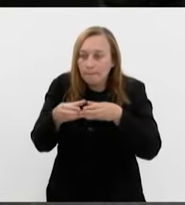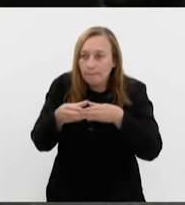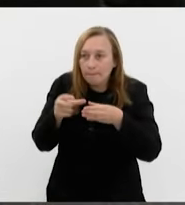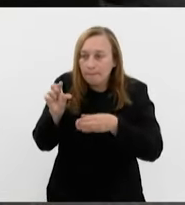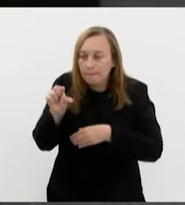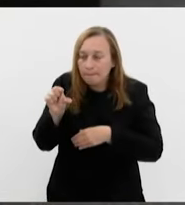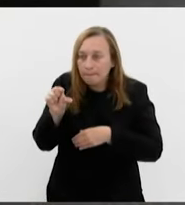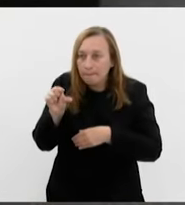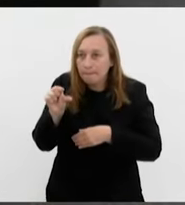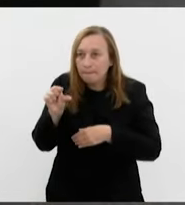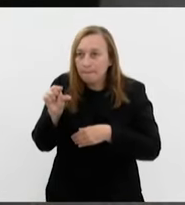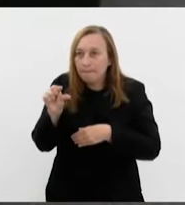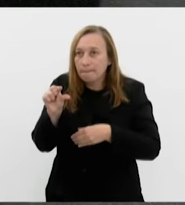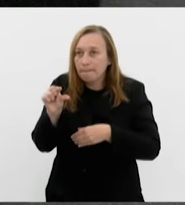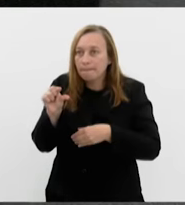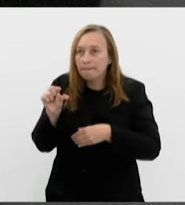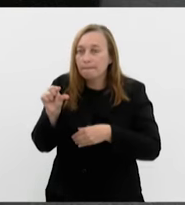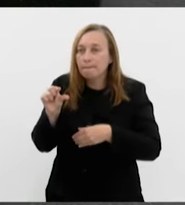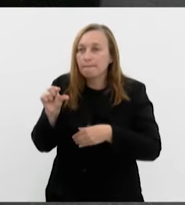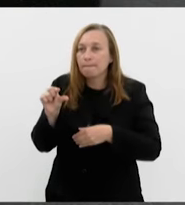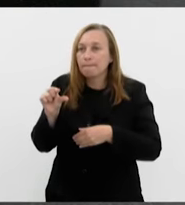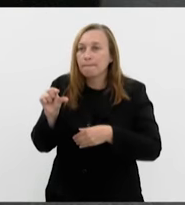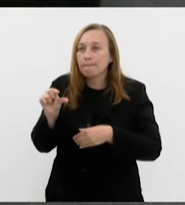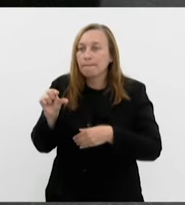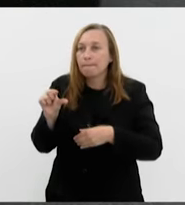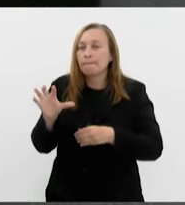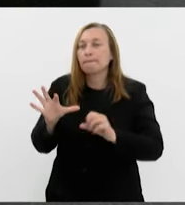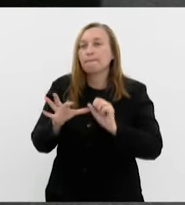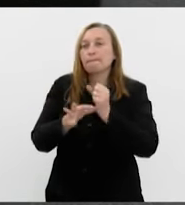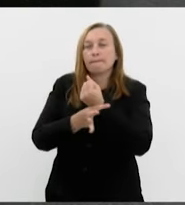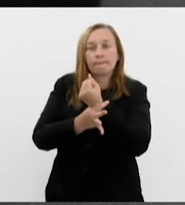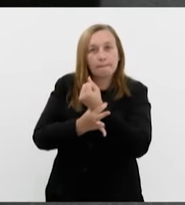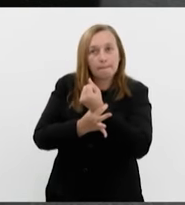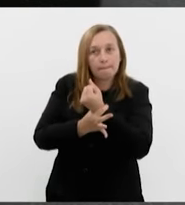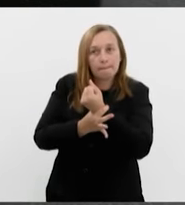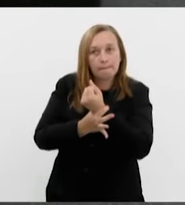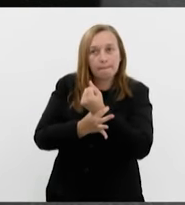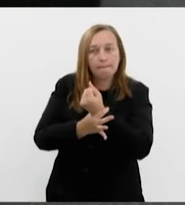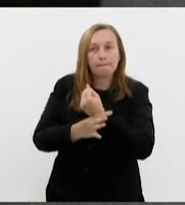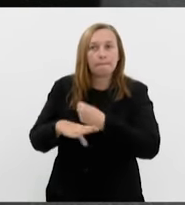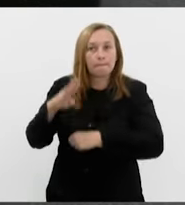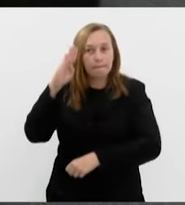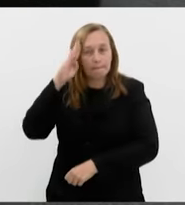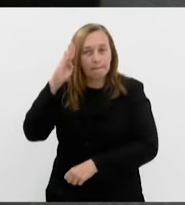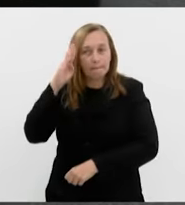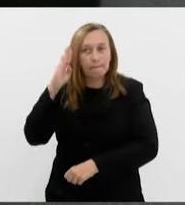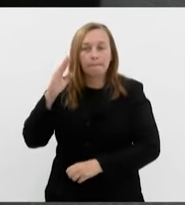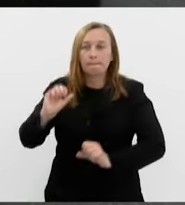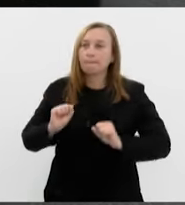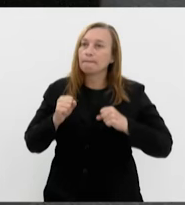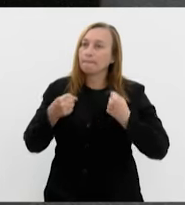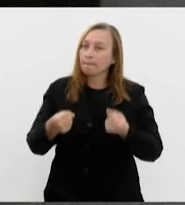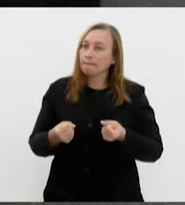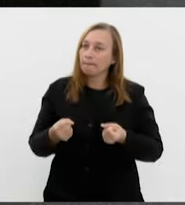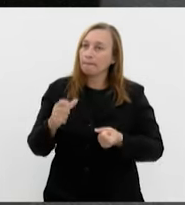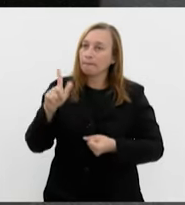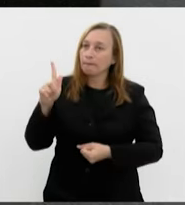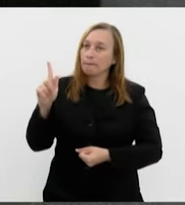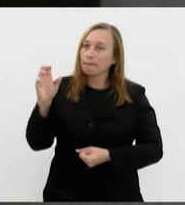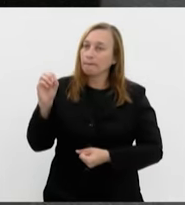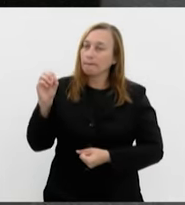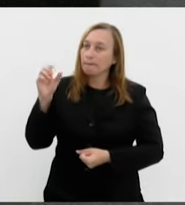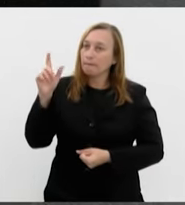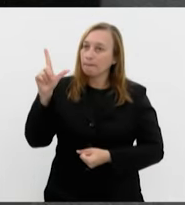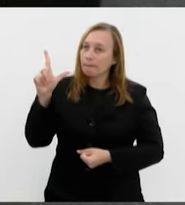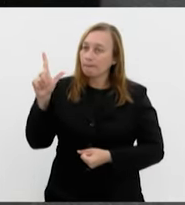um pequeno grupo medíocre das forças de segurança, das forças armadas, que defendiam o golpe e que simplesmente isso